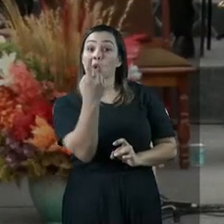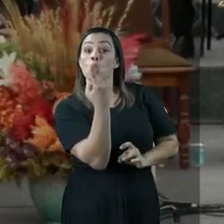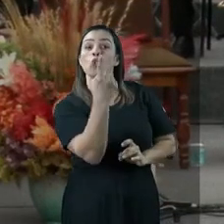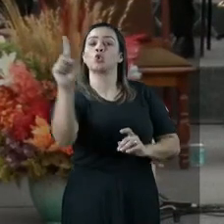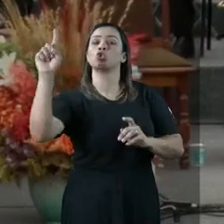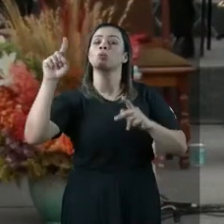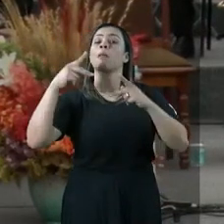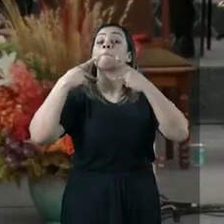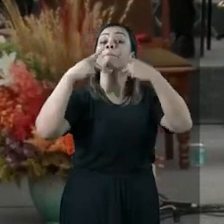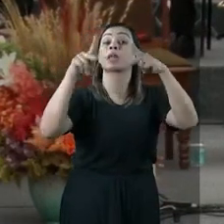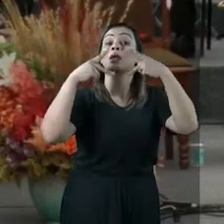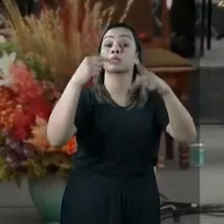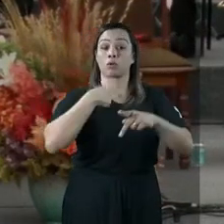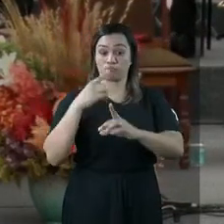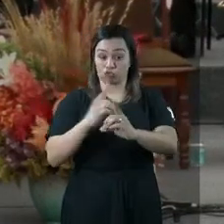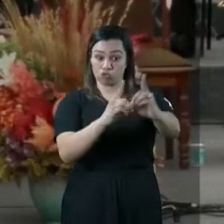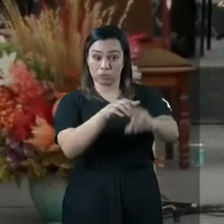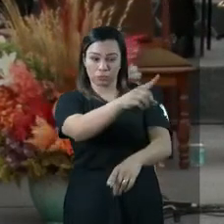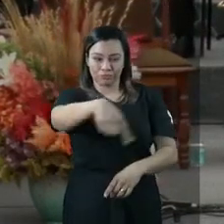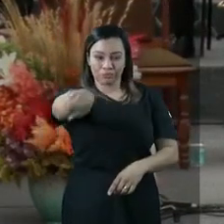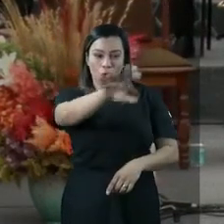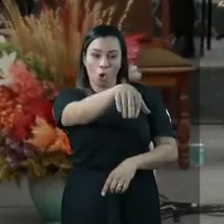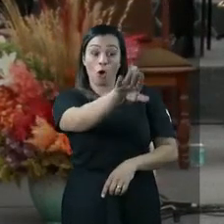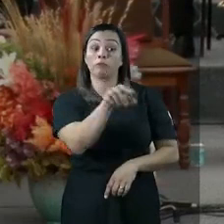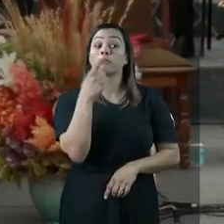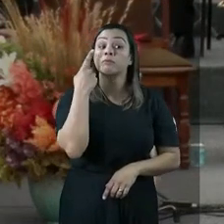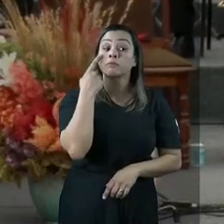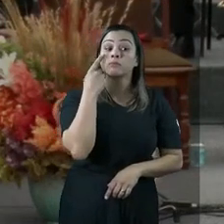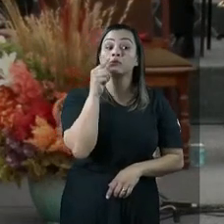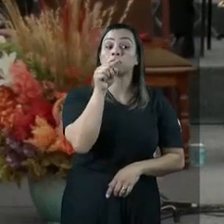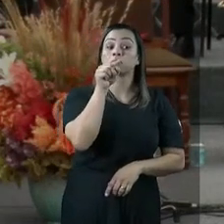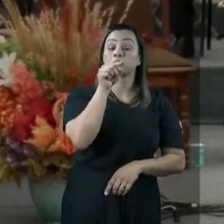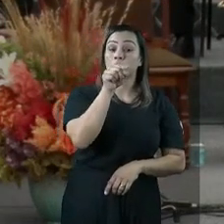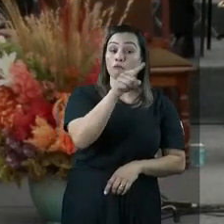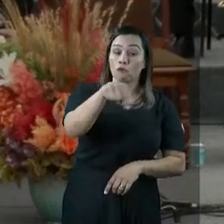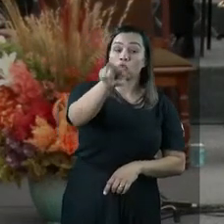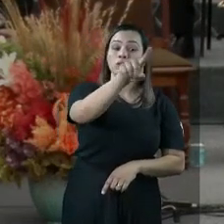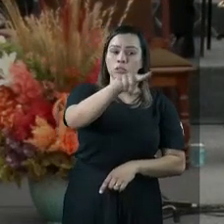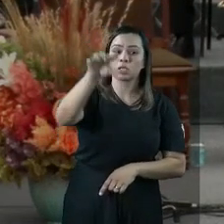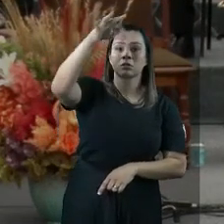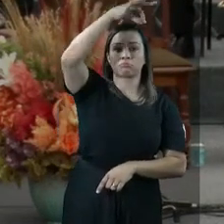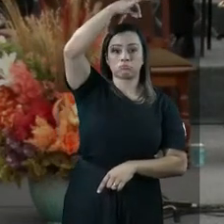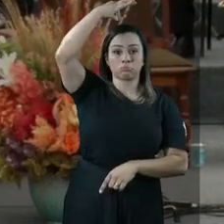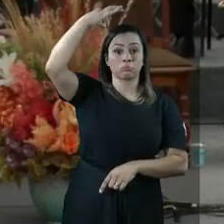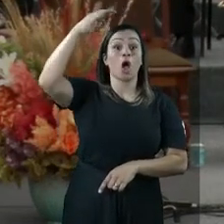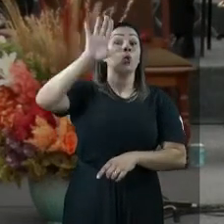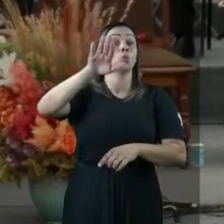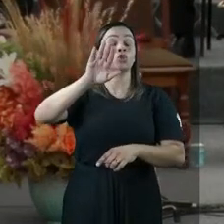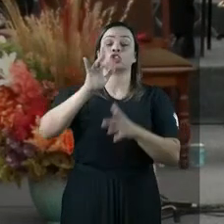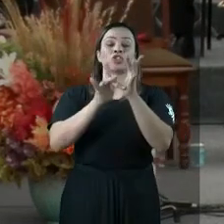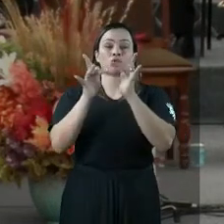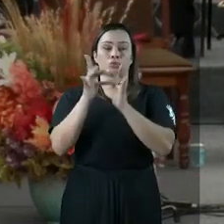com os discípulos, dizendo, vocês vão ser revestidos de poder. Enquanto ele vai falando, ele vai subindo, vai